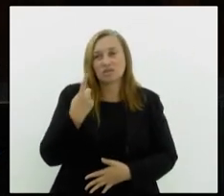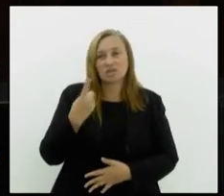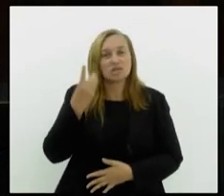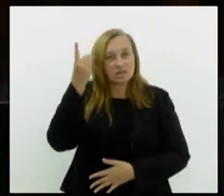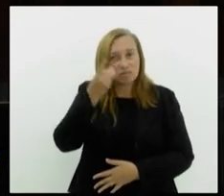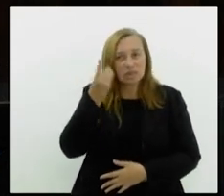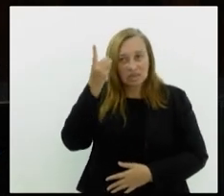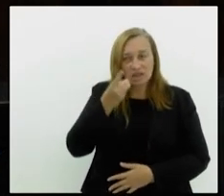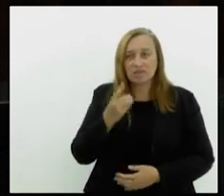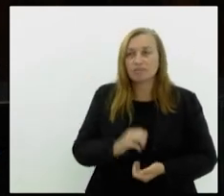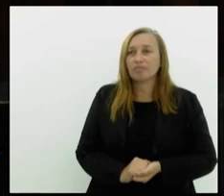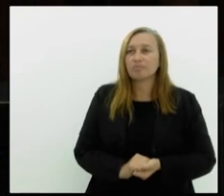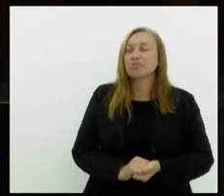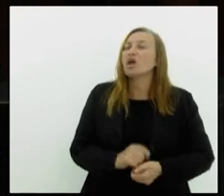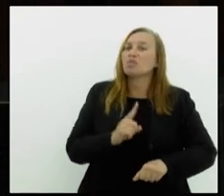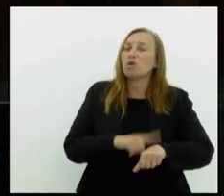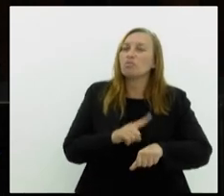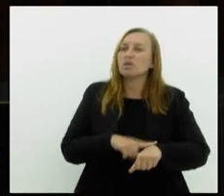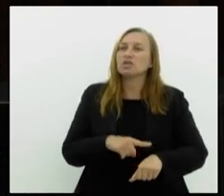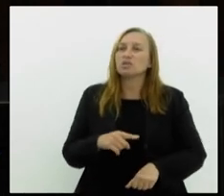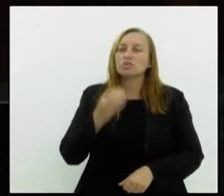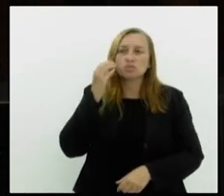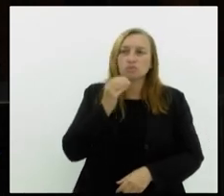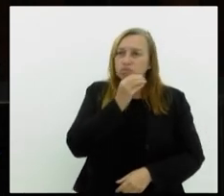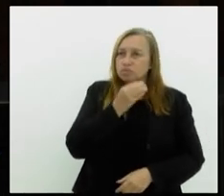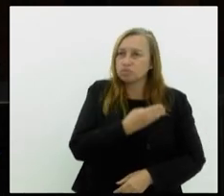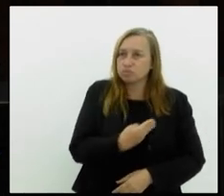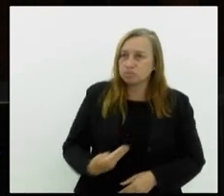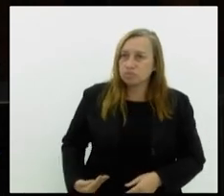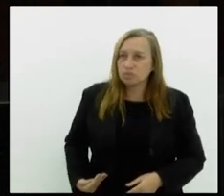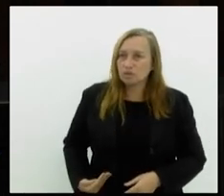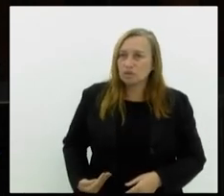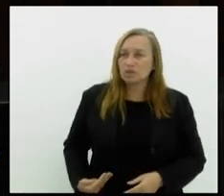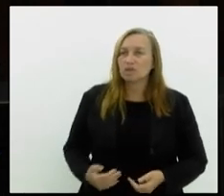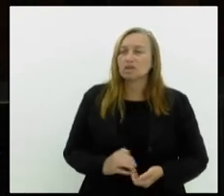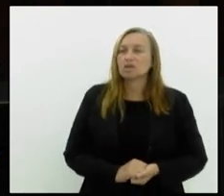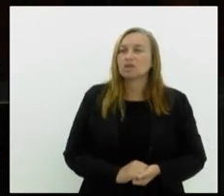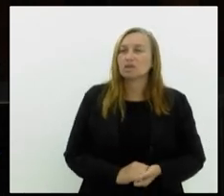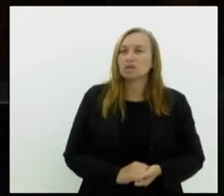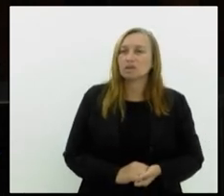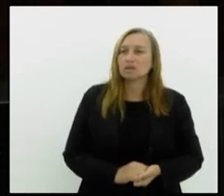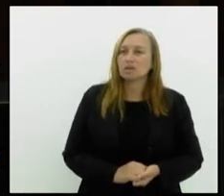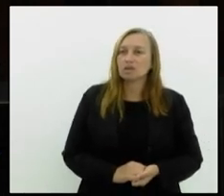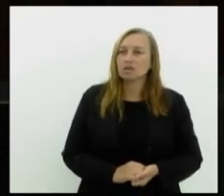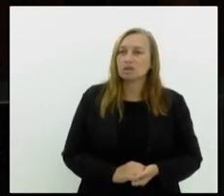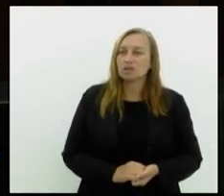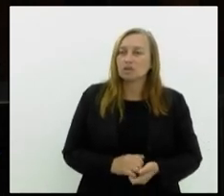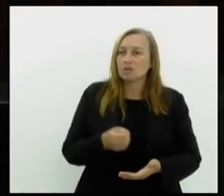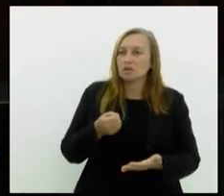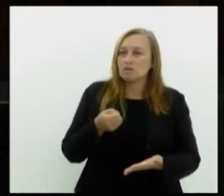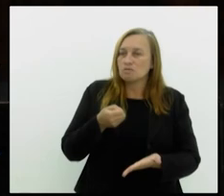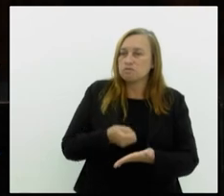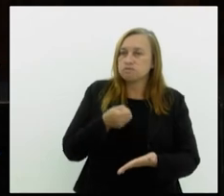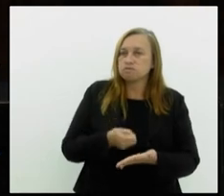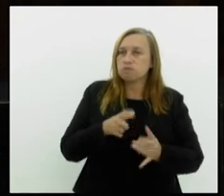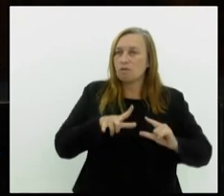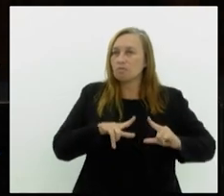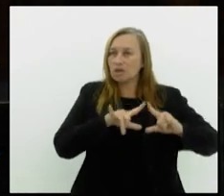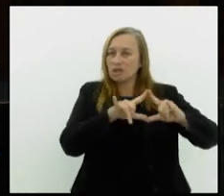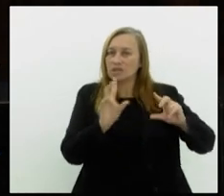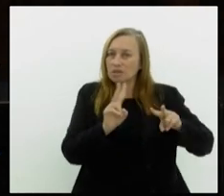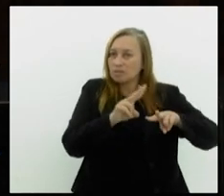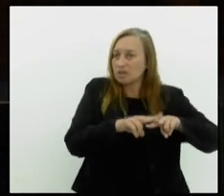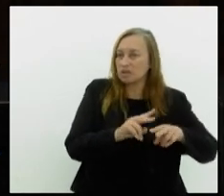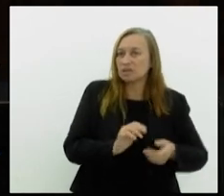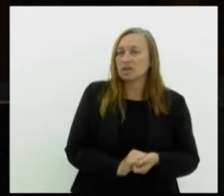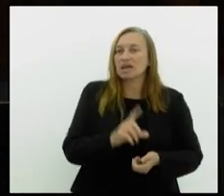Gualberto. A partir do momento que o governador Cláudio Castro promove uma asfixia nas milícias e